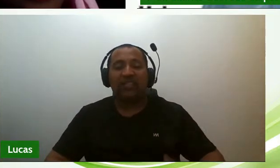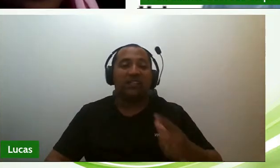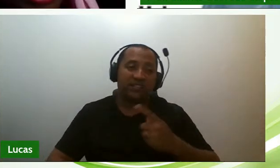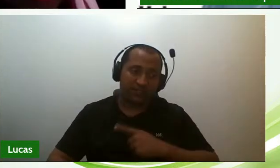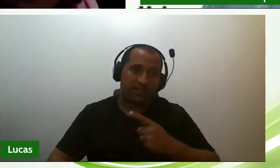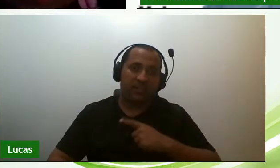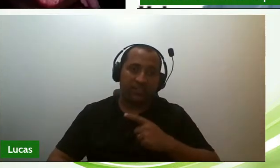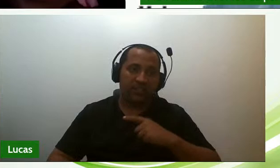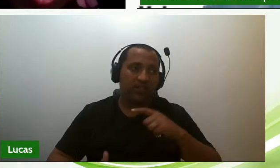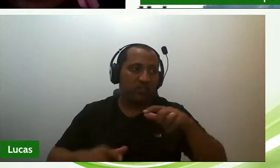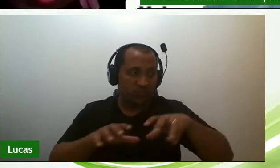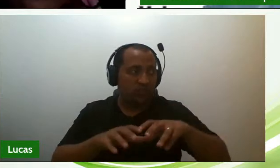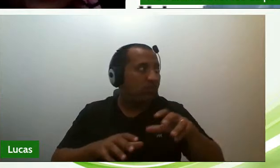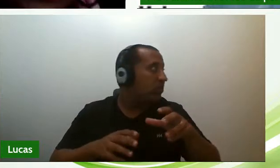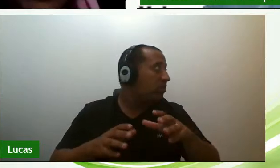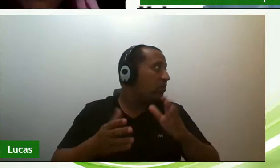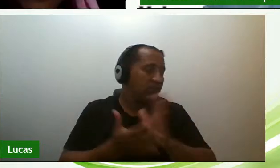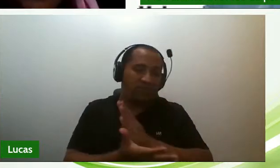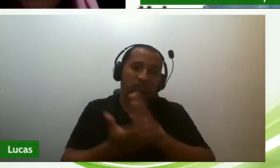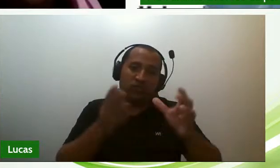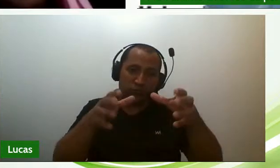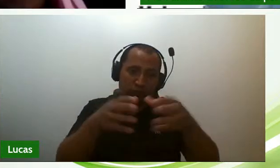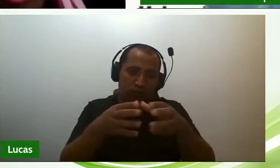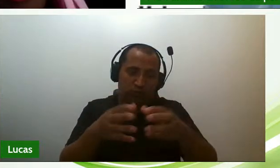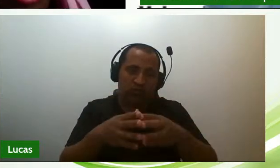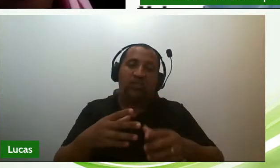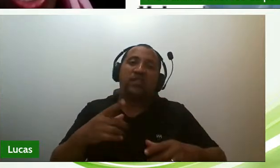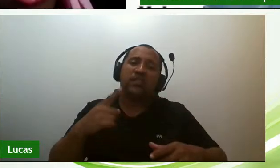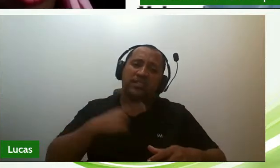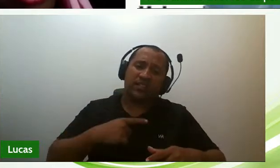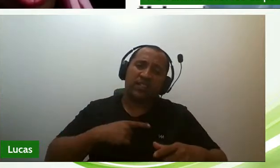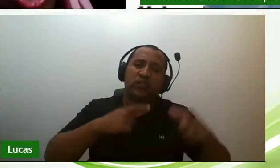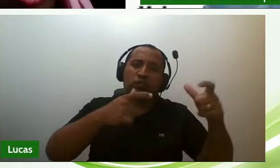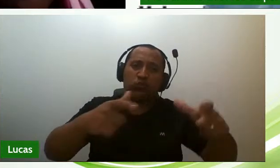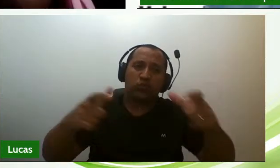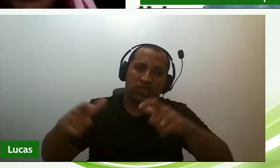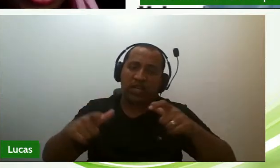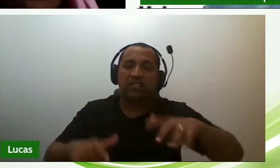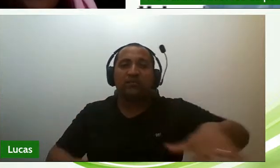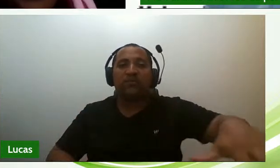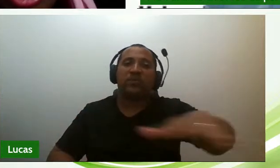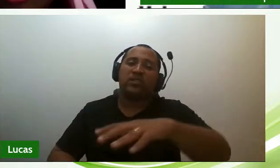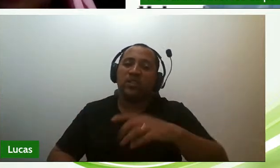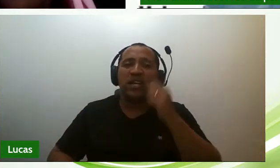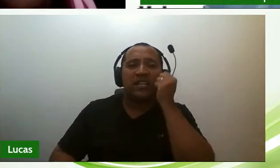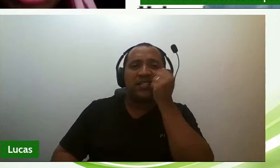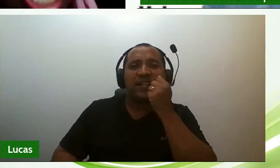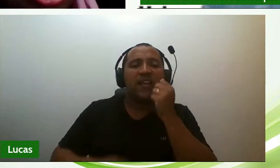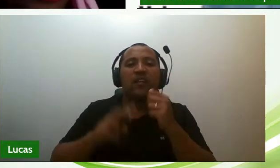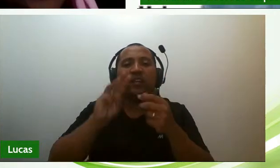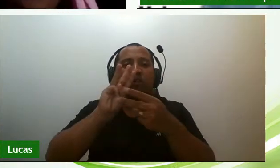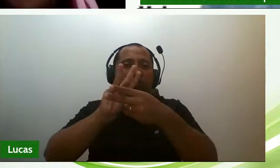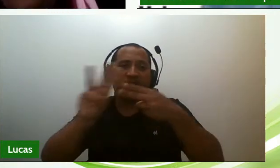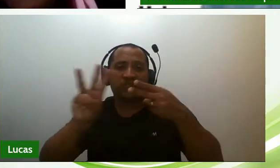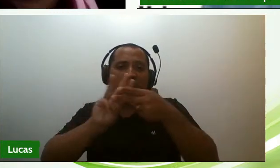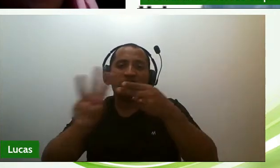segrega alguns grupos de determinados espaços, então negros, índios,